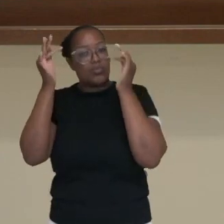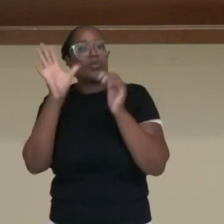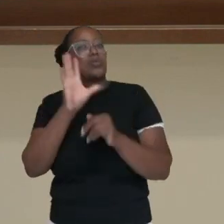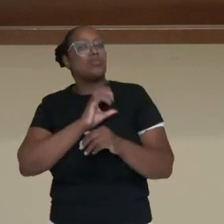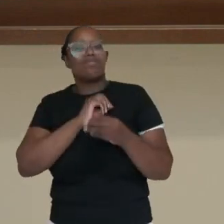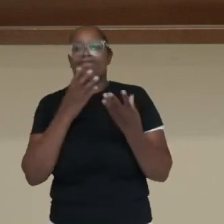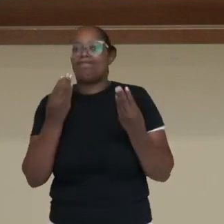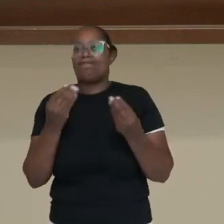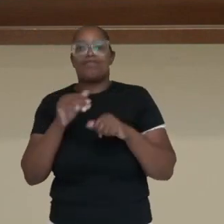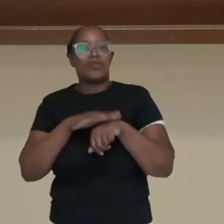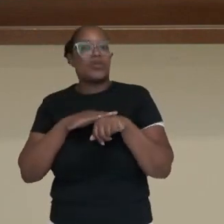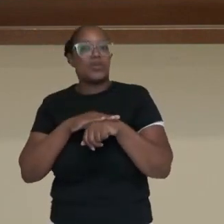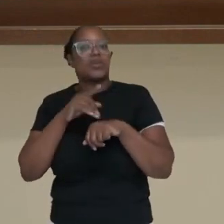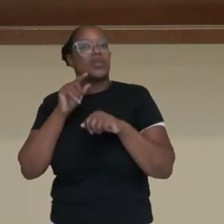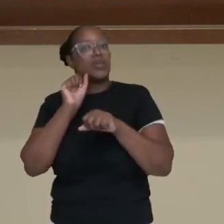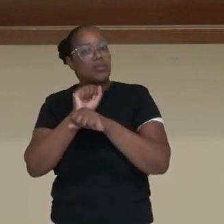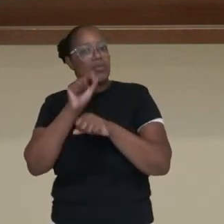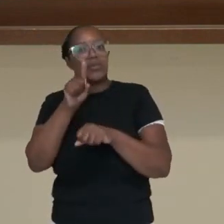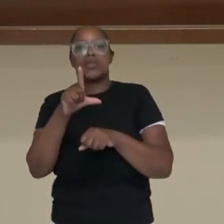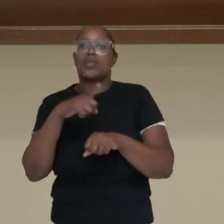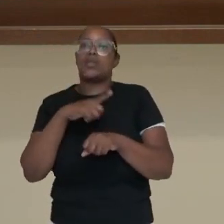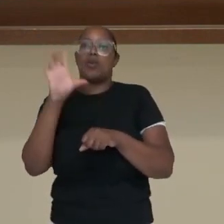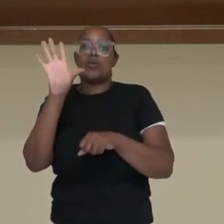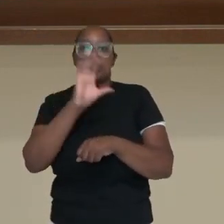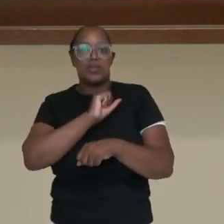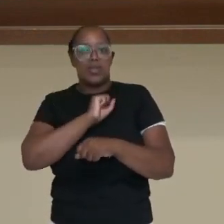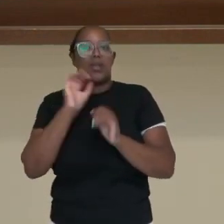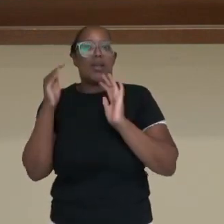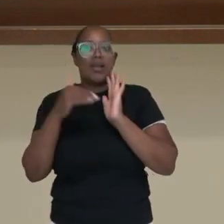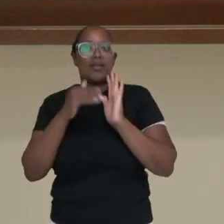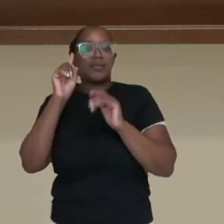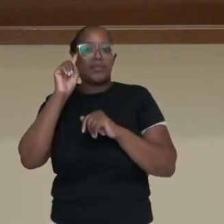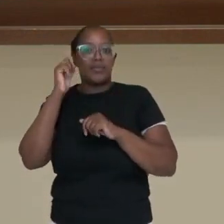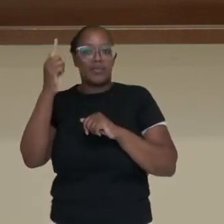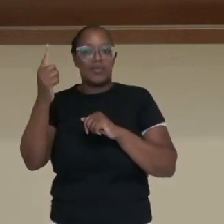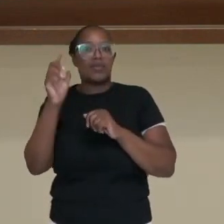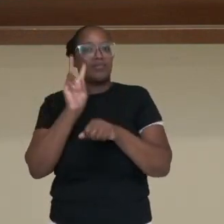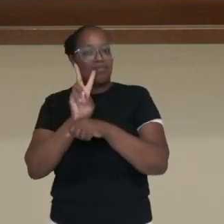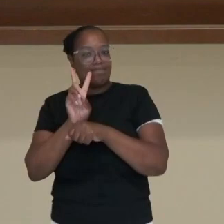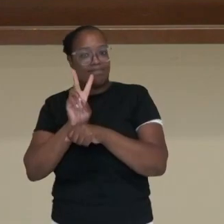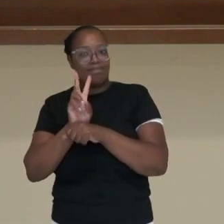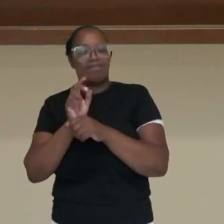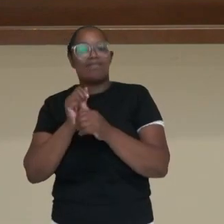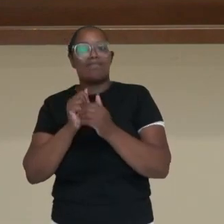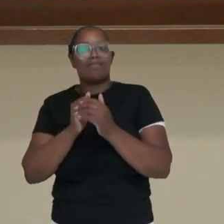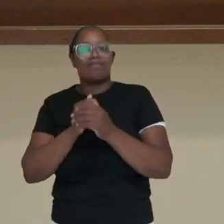isso com vocês. Espero que vocês também tenham gostado e até mais. Se cuidem!